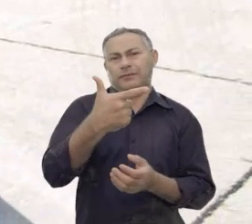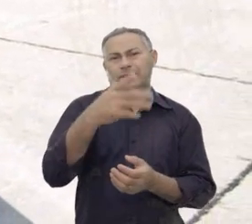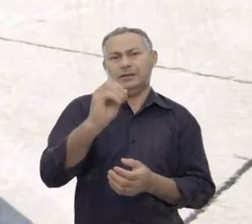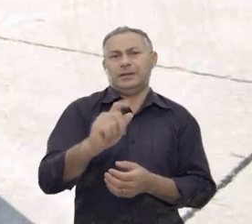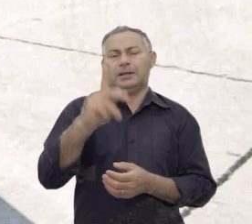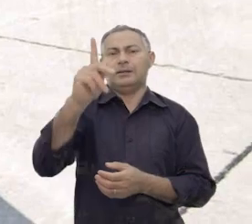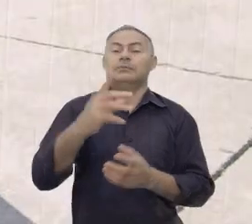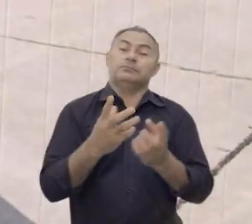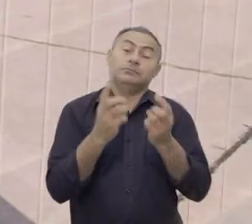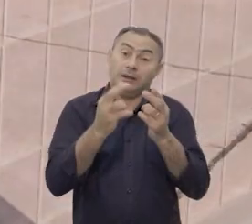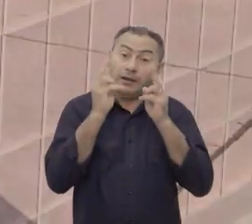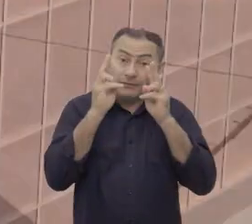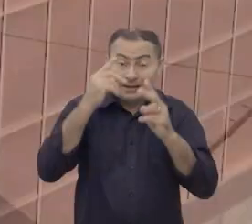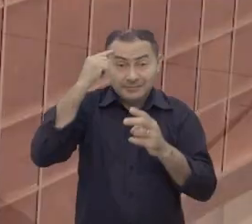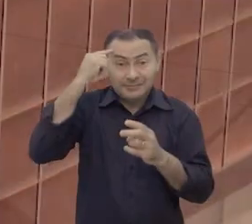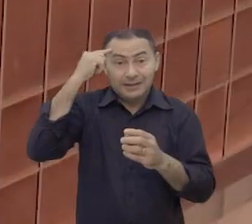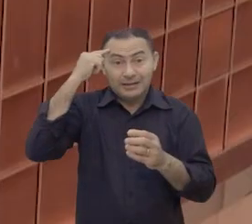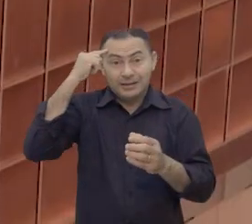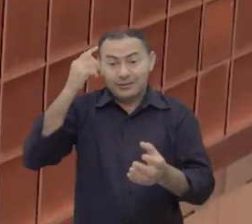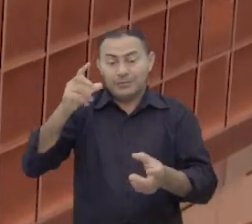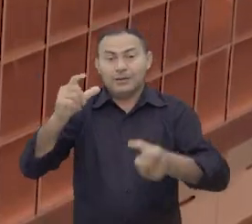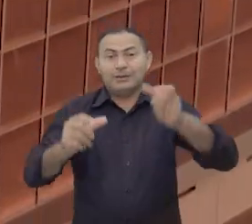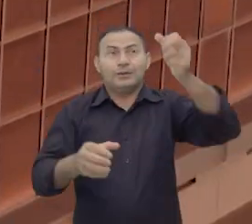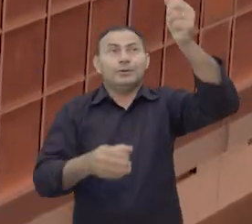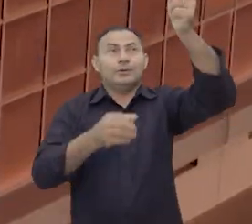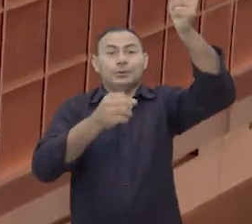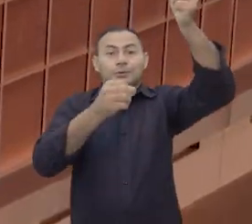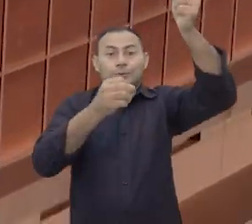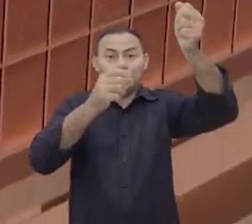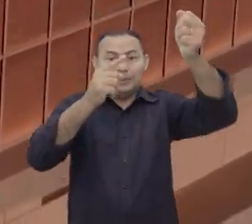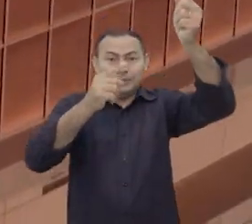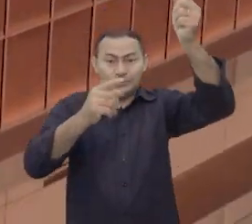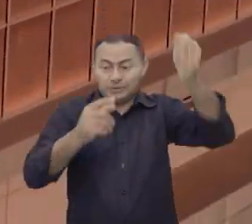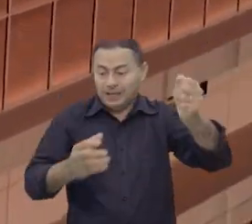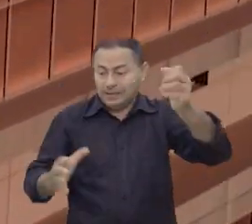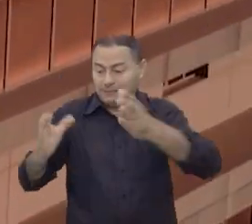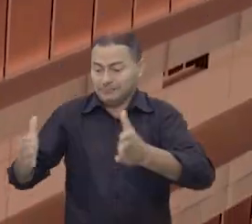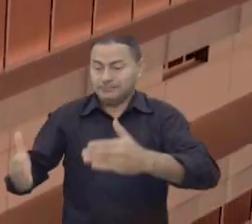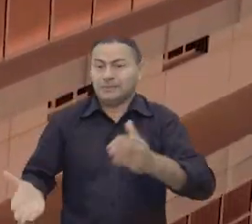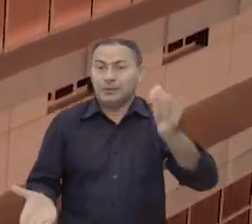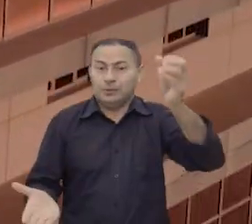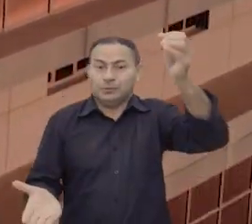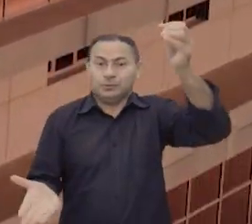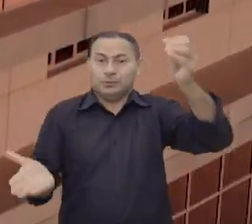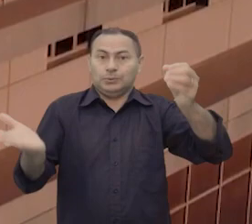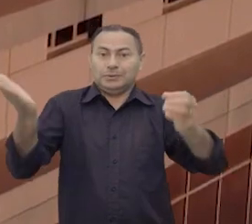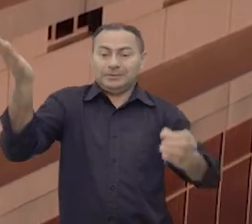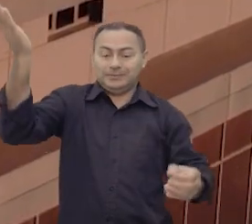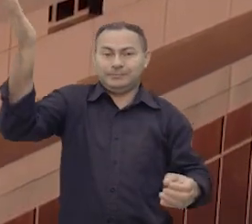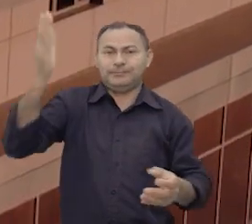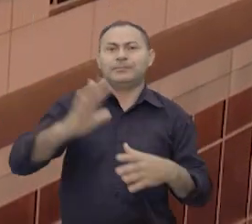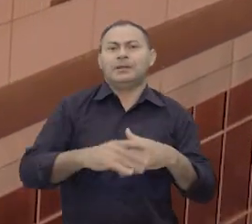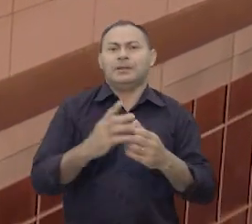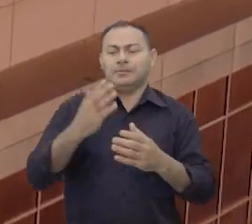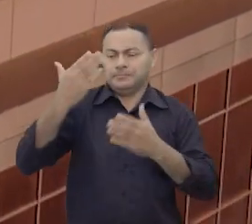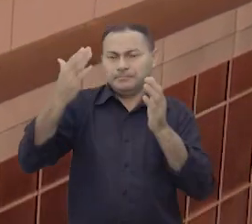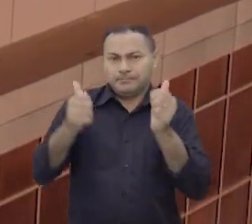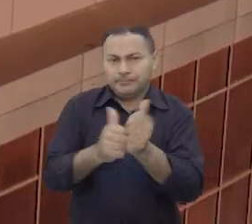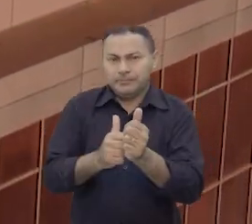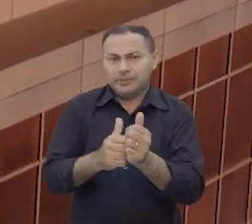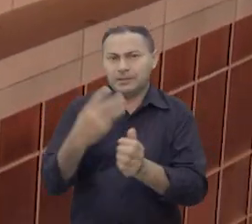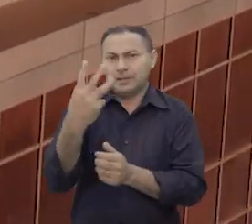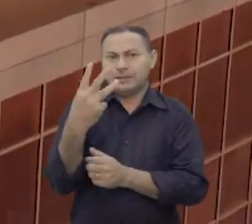pesando 20 quilos. Como você pode imaginar, comecei a descer rapidamente pela lateral do edifício. Quando